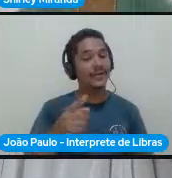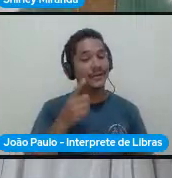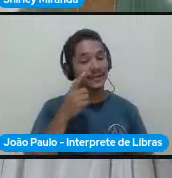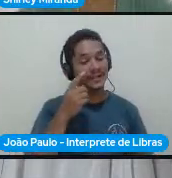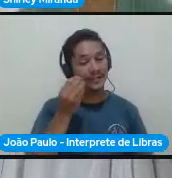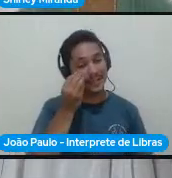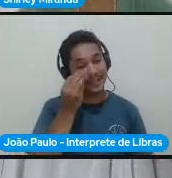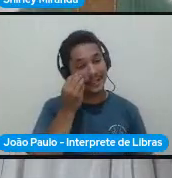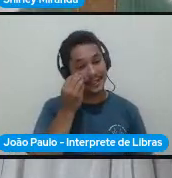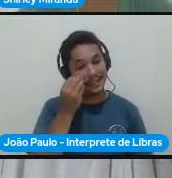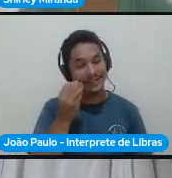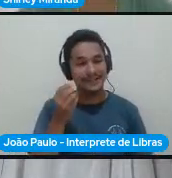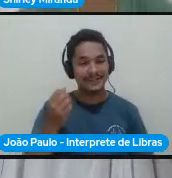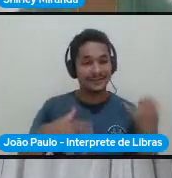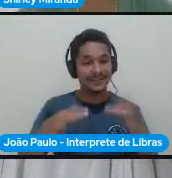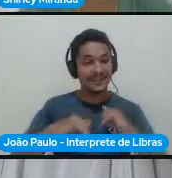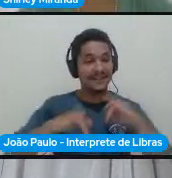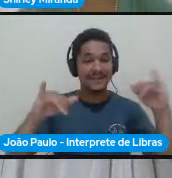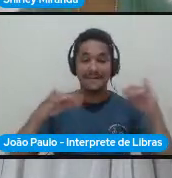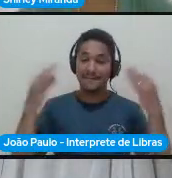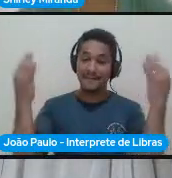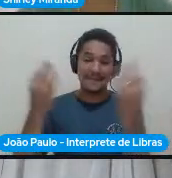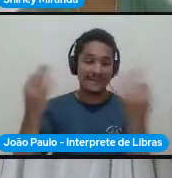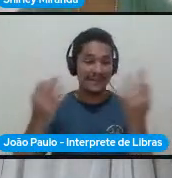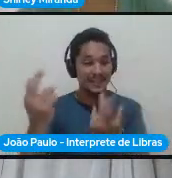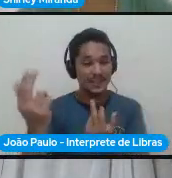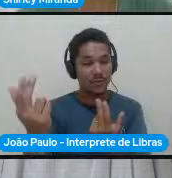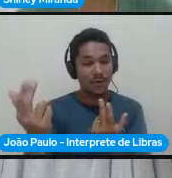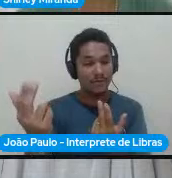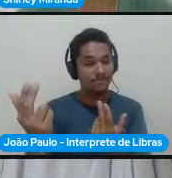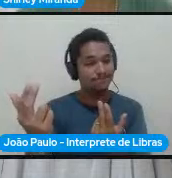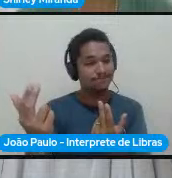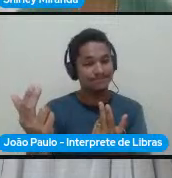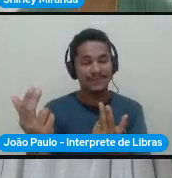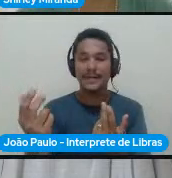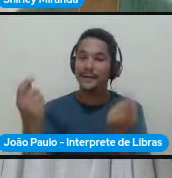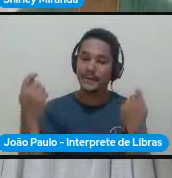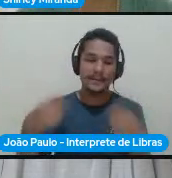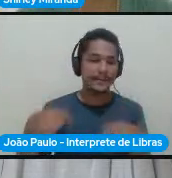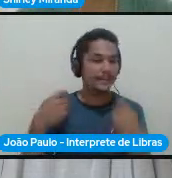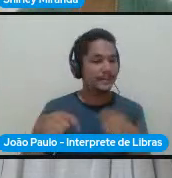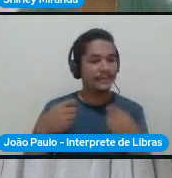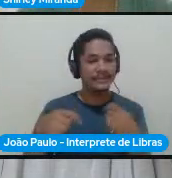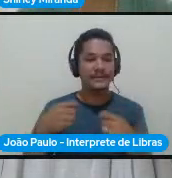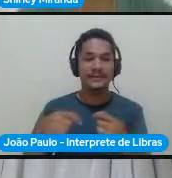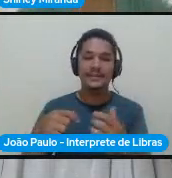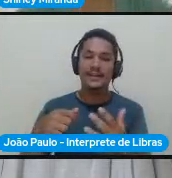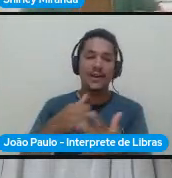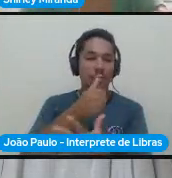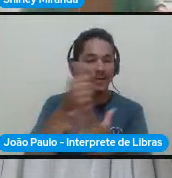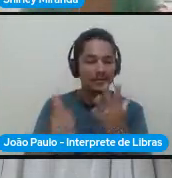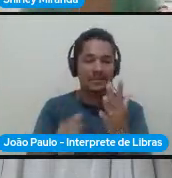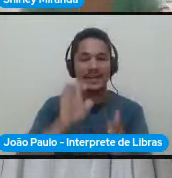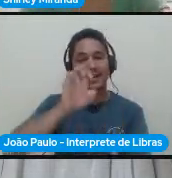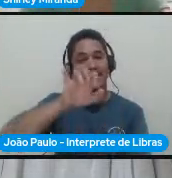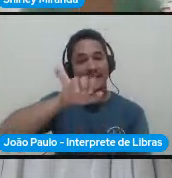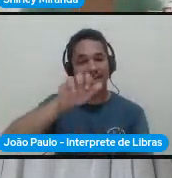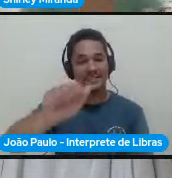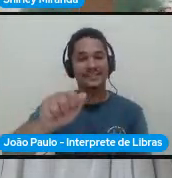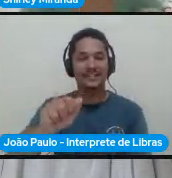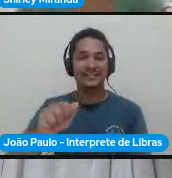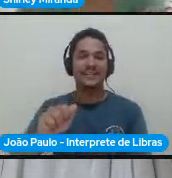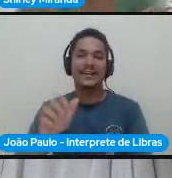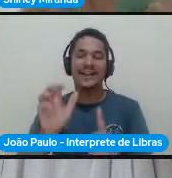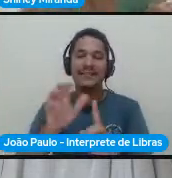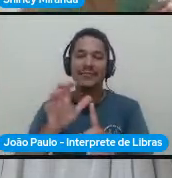fazer um pouco desse cerimonial que você faz perfeitamente e eu já vou ter que matricular no Qualifica EJA com os nossos influencers, pegar